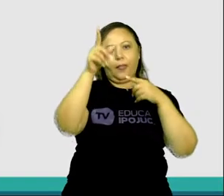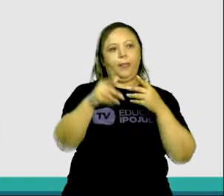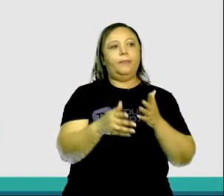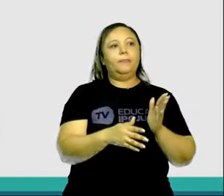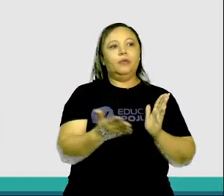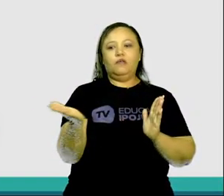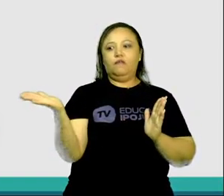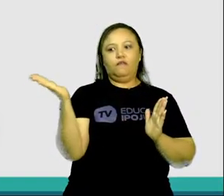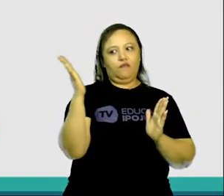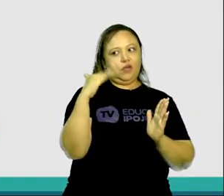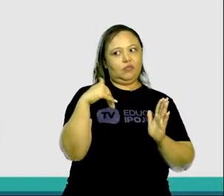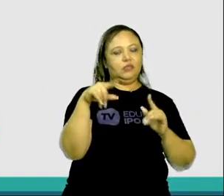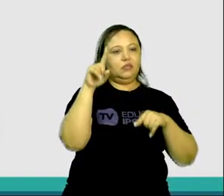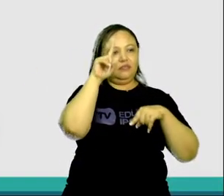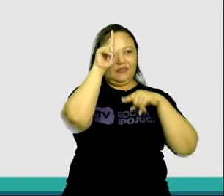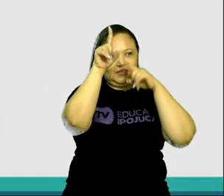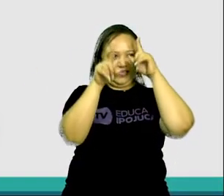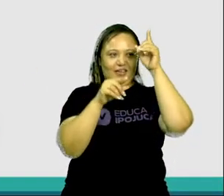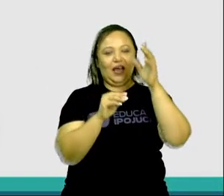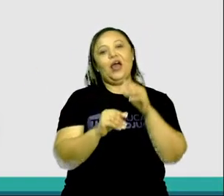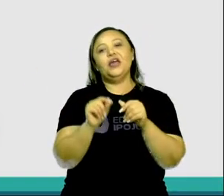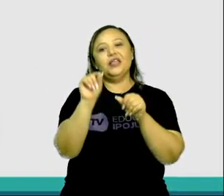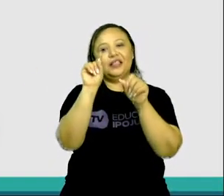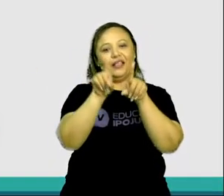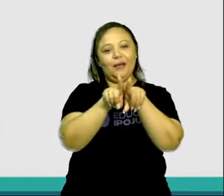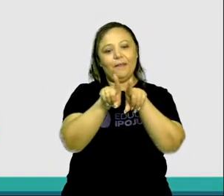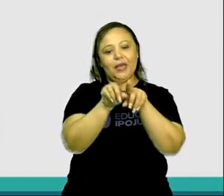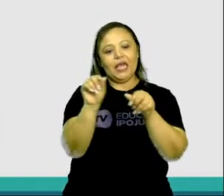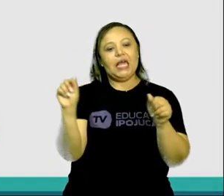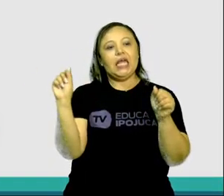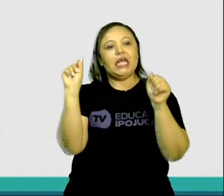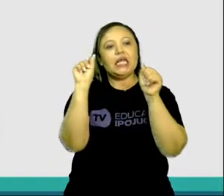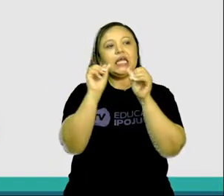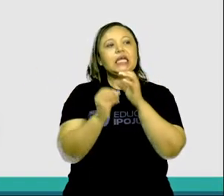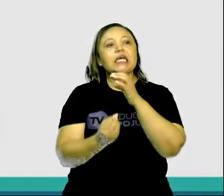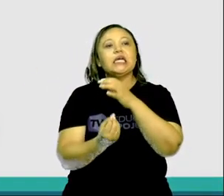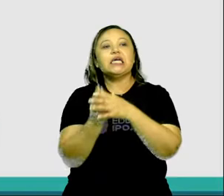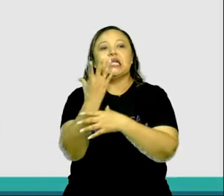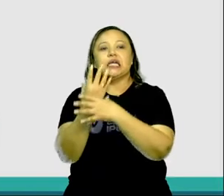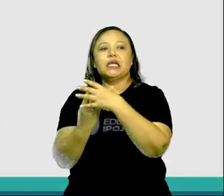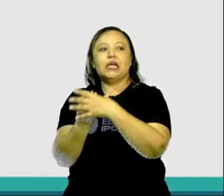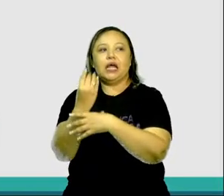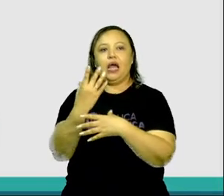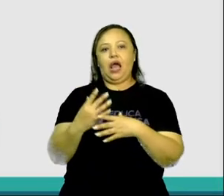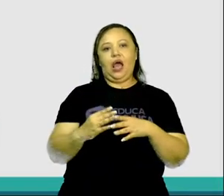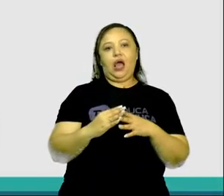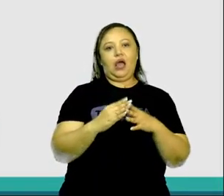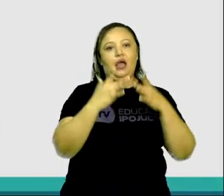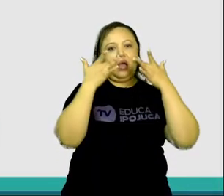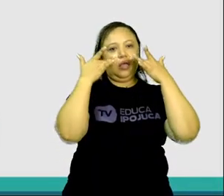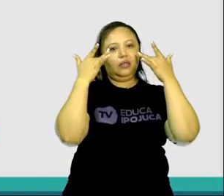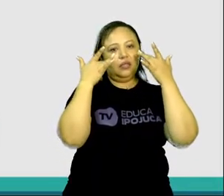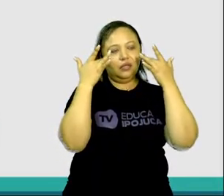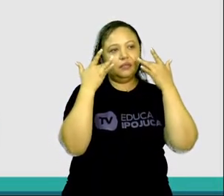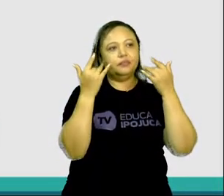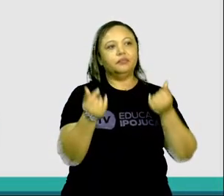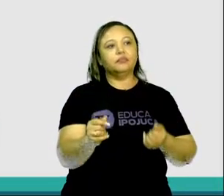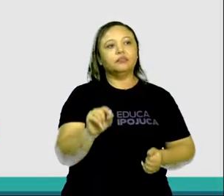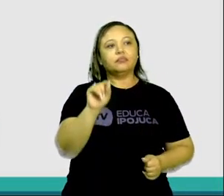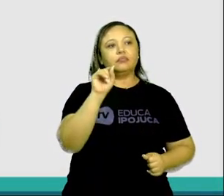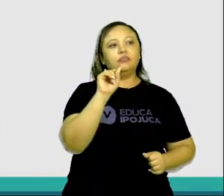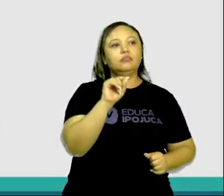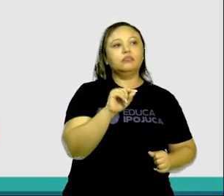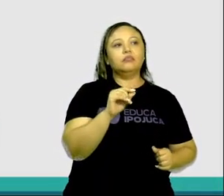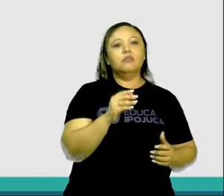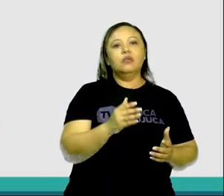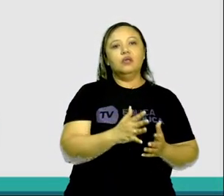Vamos, né? Vamos não, viu? Vamos criar nossa própria cena. O que...